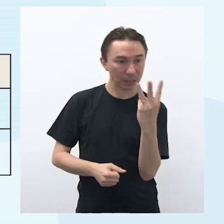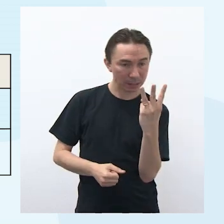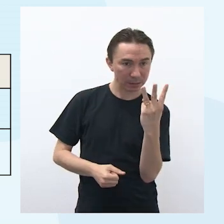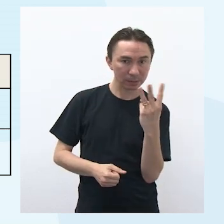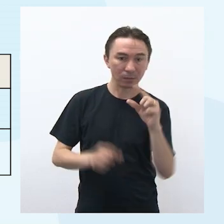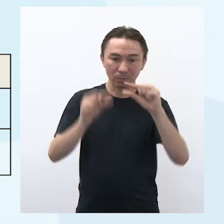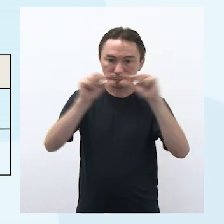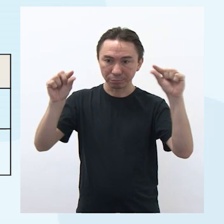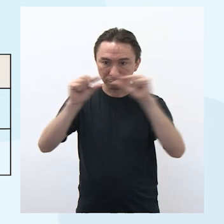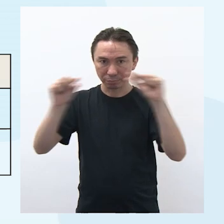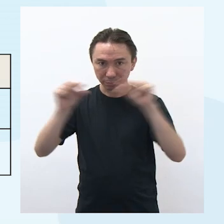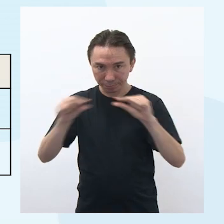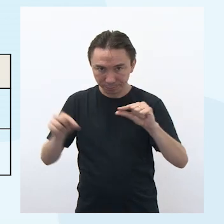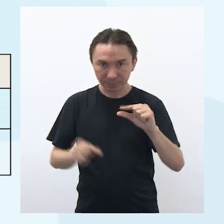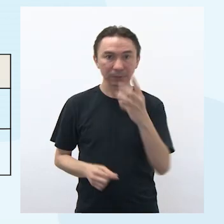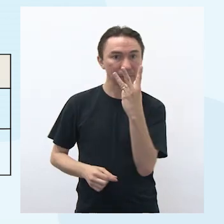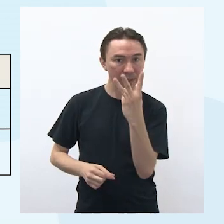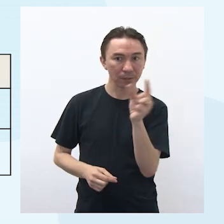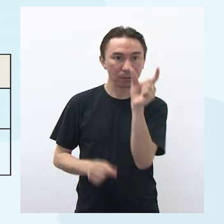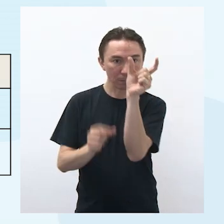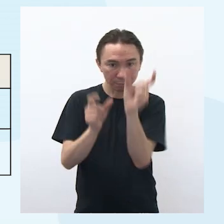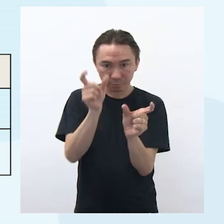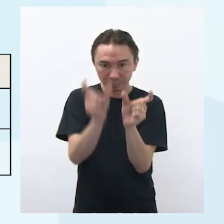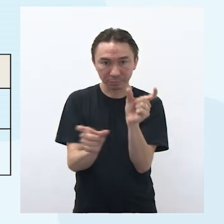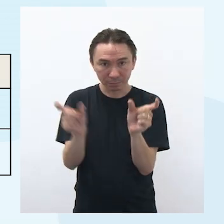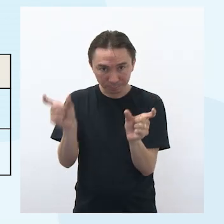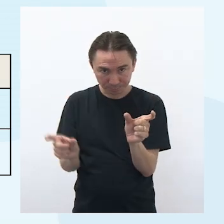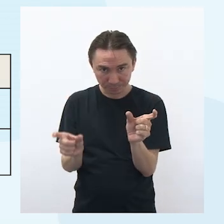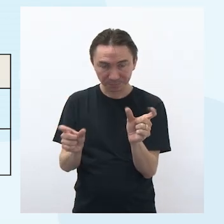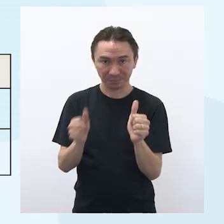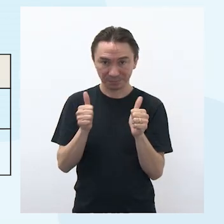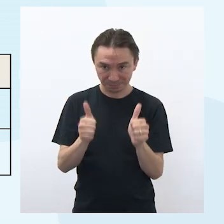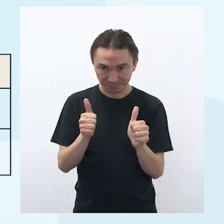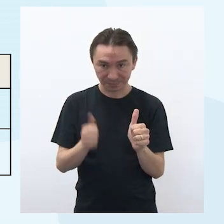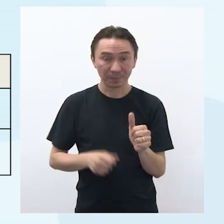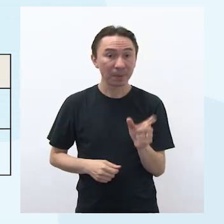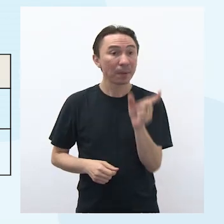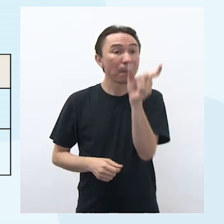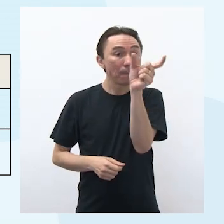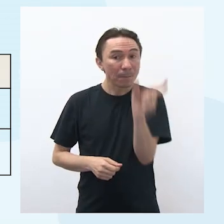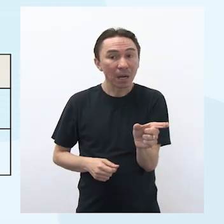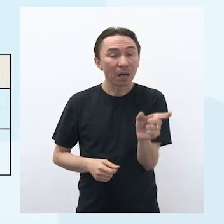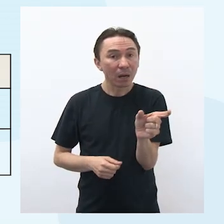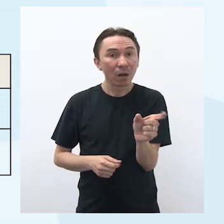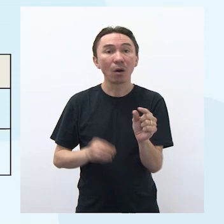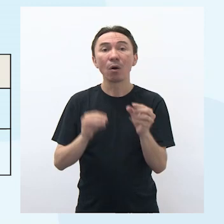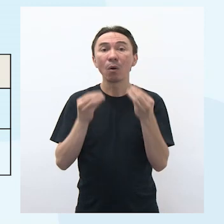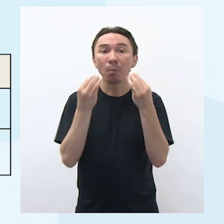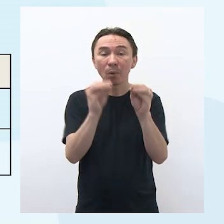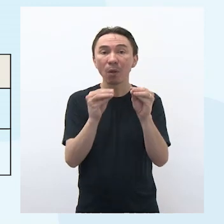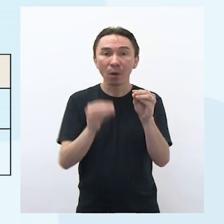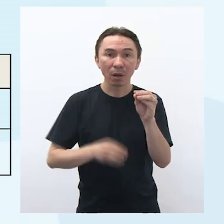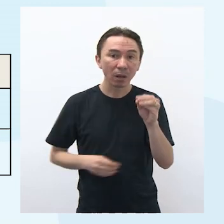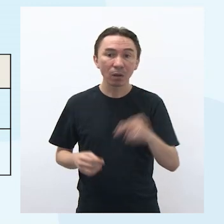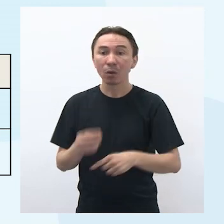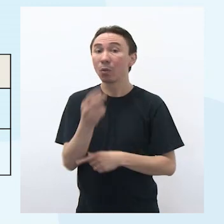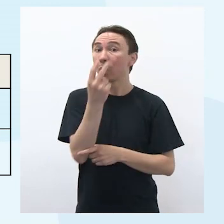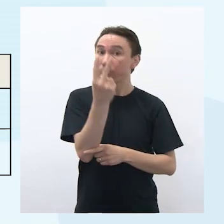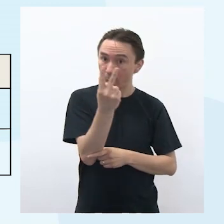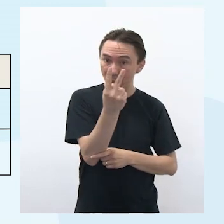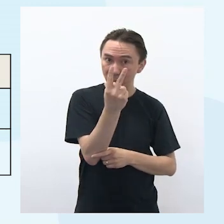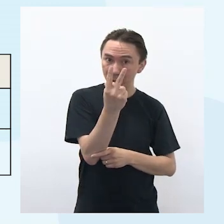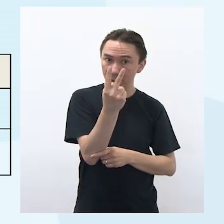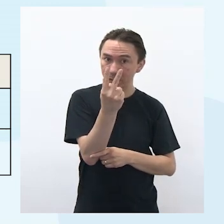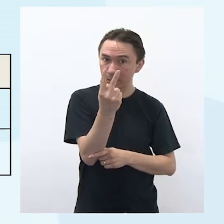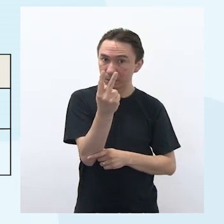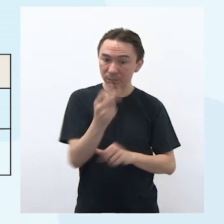bordo. Na primeira coluna, a gente vai colocar pelo menos 2 transformações que a gente